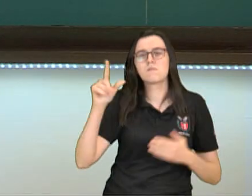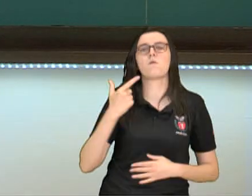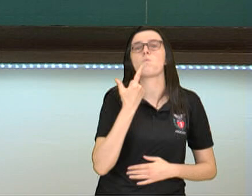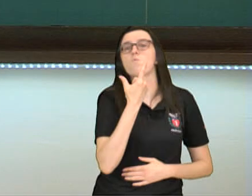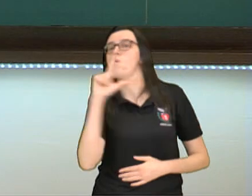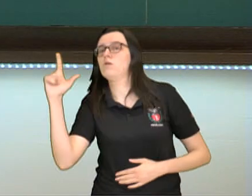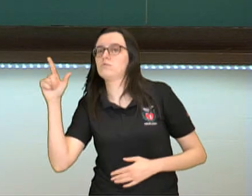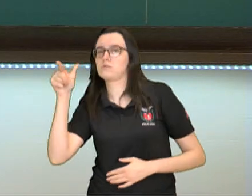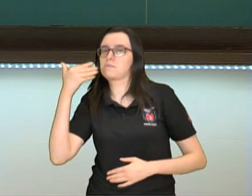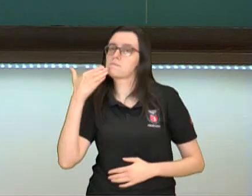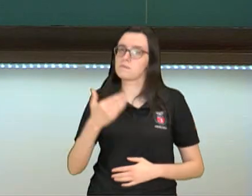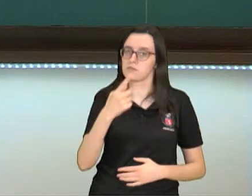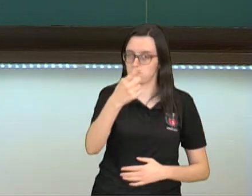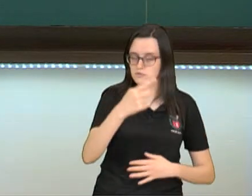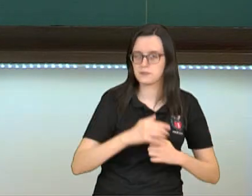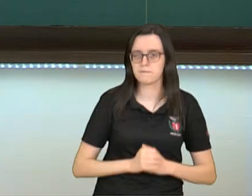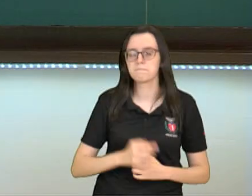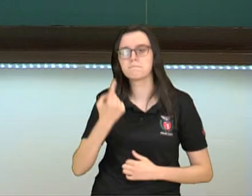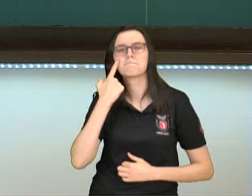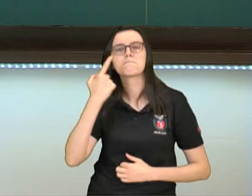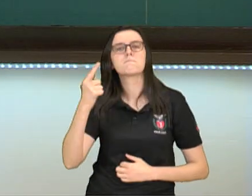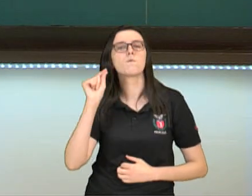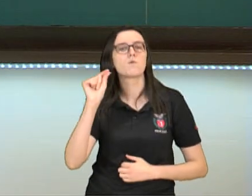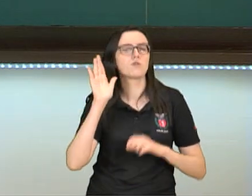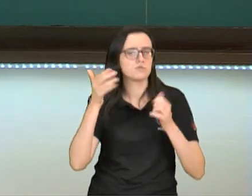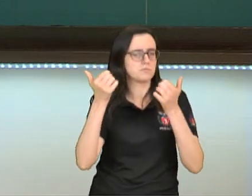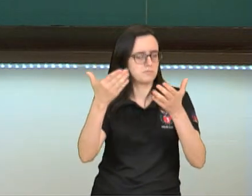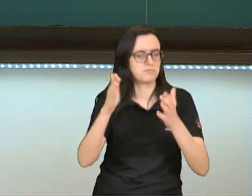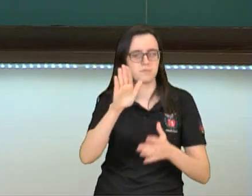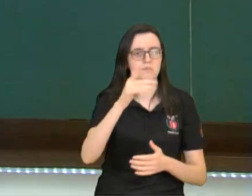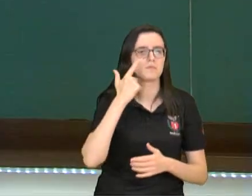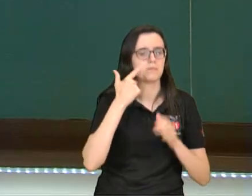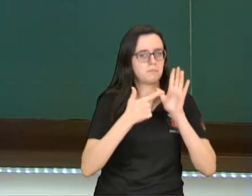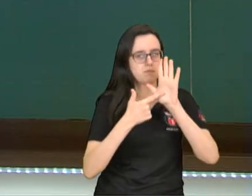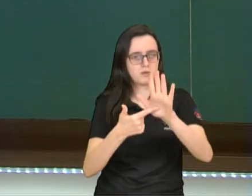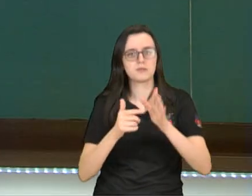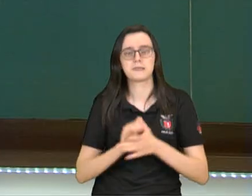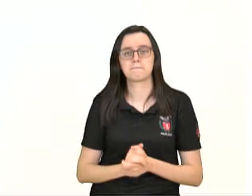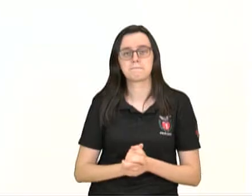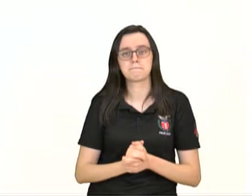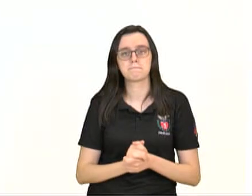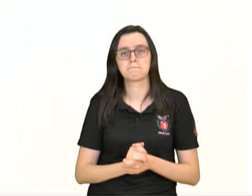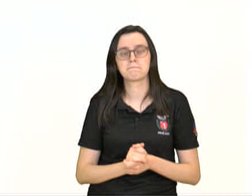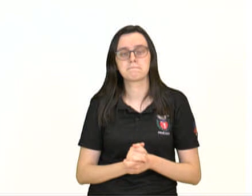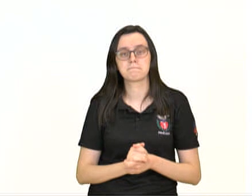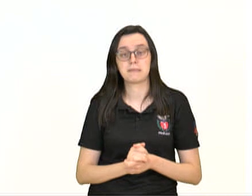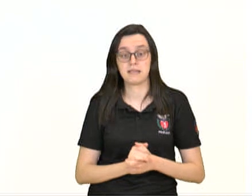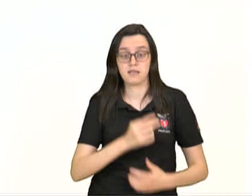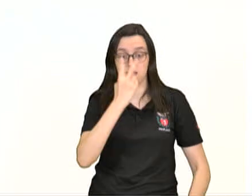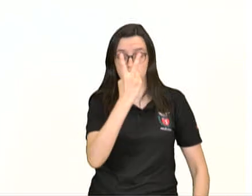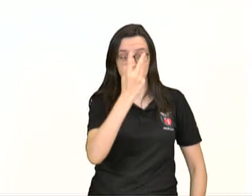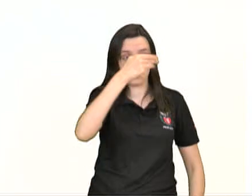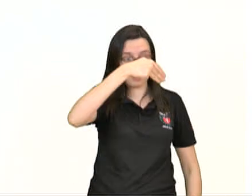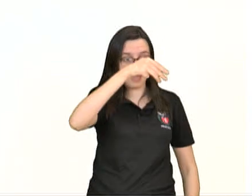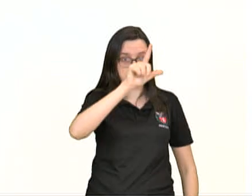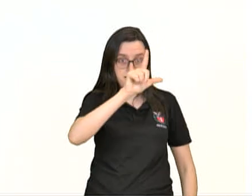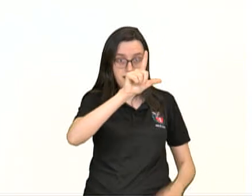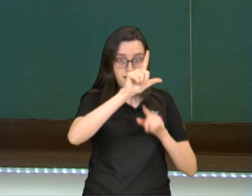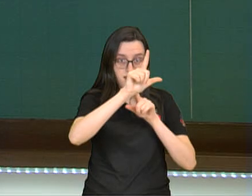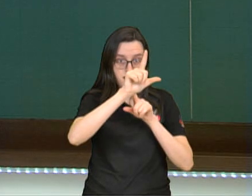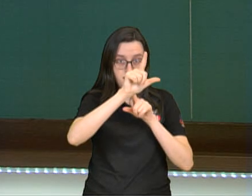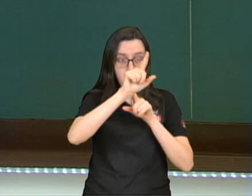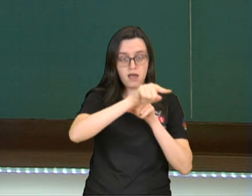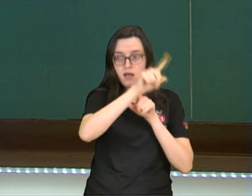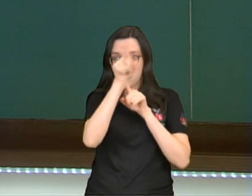outra que foi pedida. Então vamos ver o que foi dado? Olha lá. Foi dado o quê? 2 miligramas de sódio para